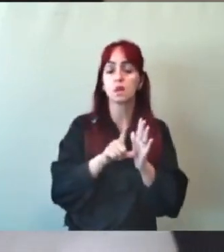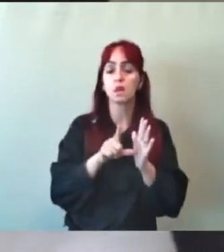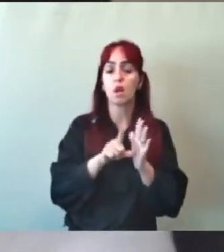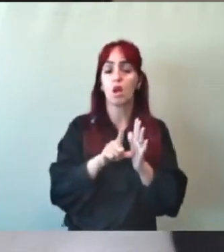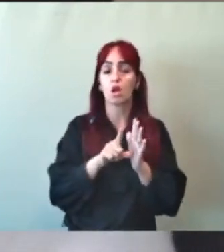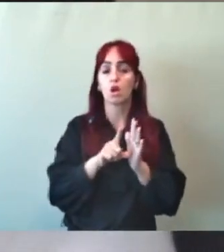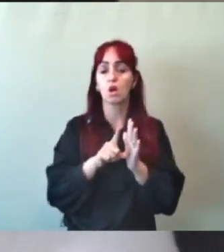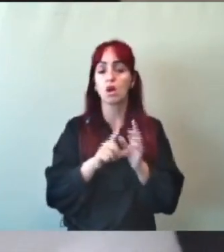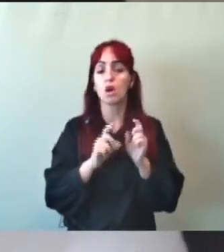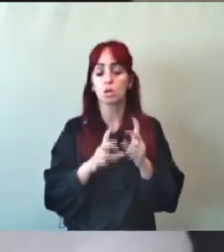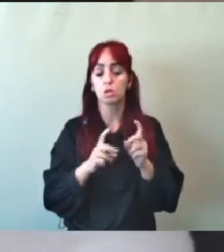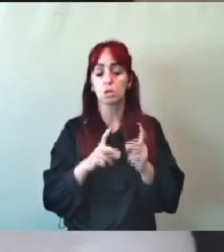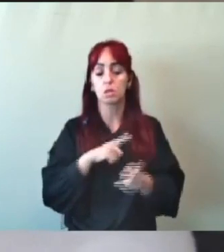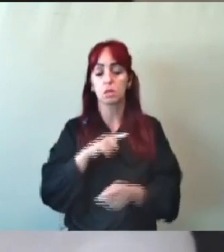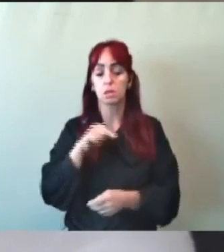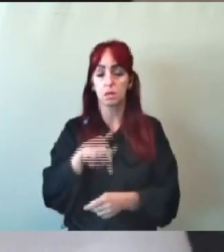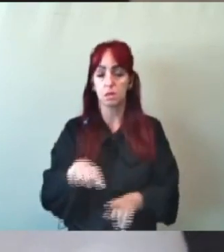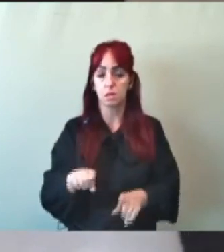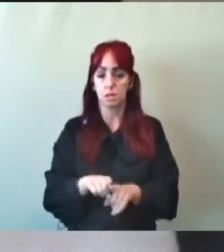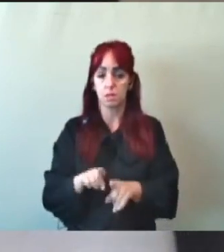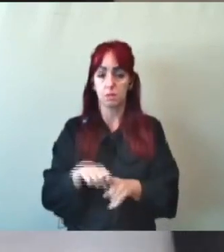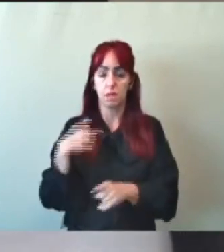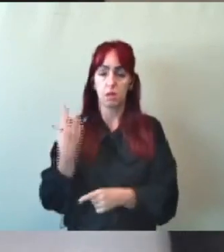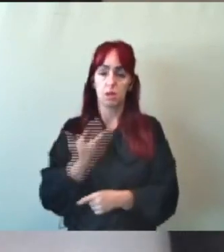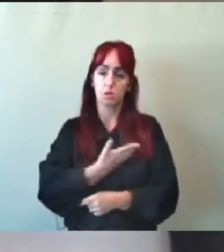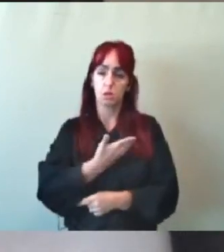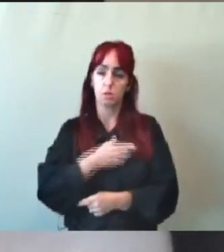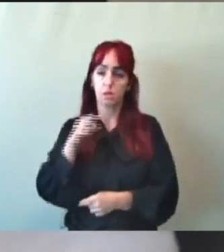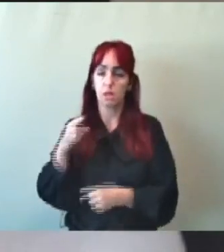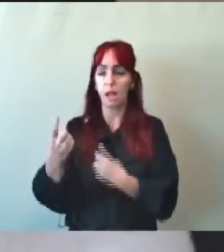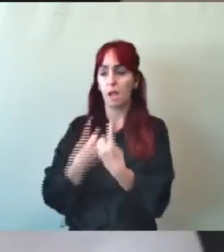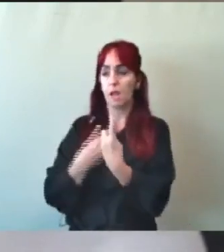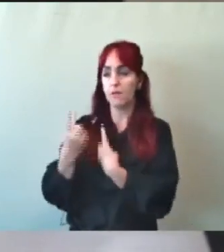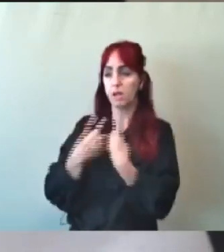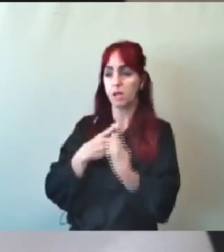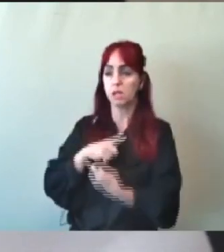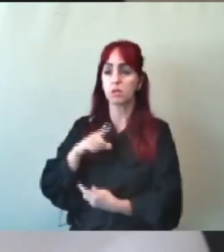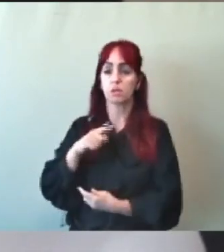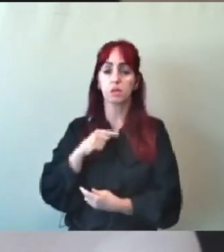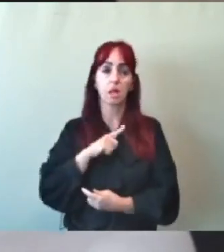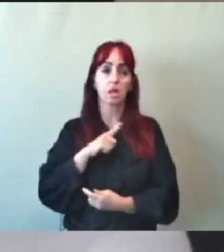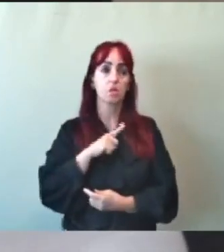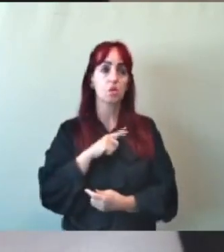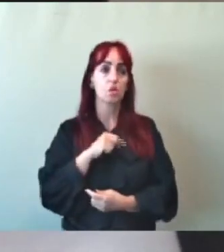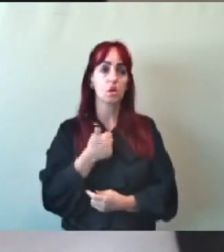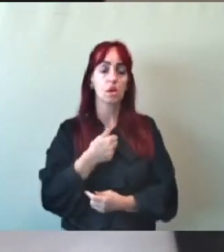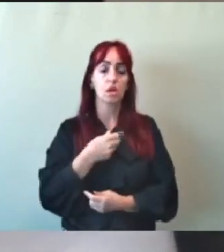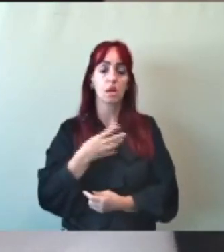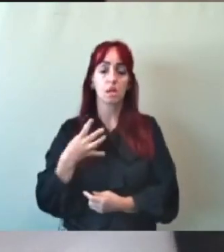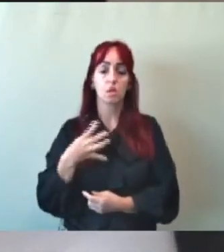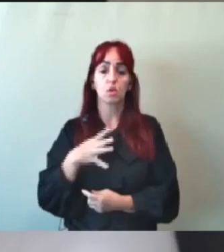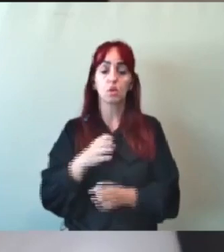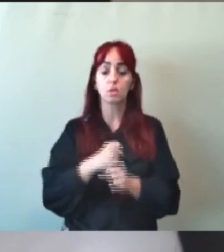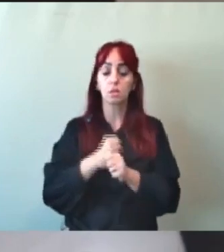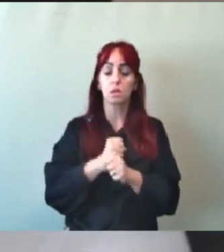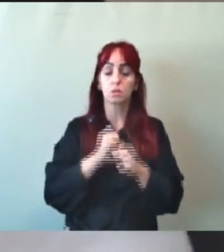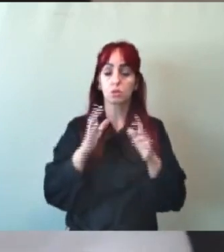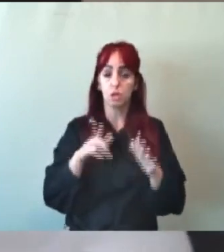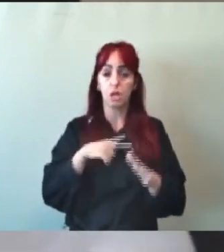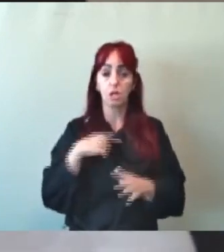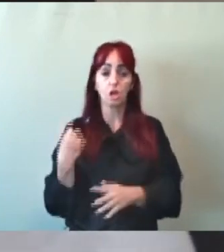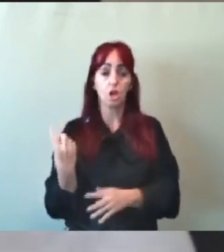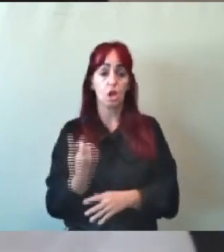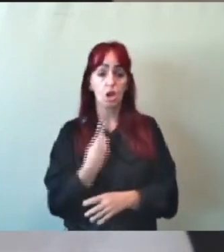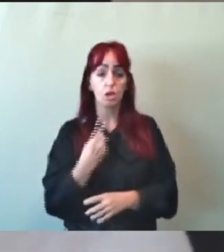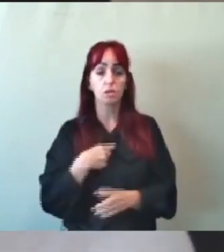igual o nosso amigo mesmo, está lá na avenida, eu tenho 14 anos, nunca tive oportunidade, e nós estamos aqui juntos, né, para que a gente